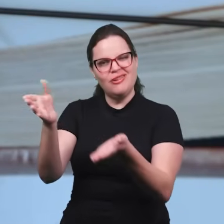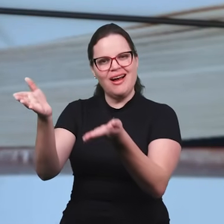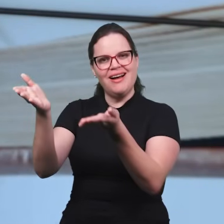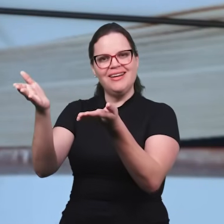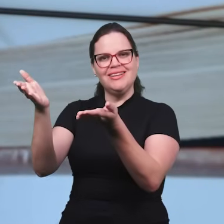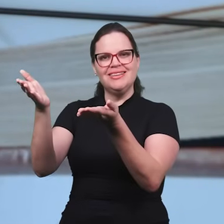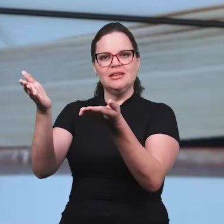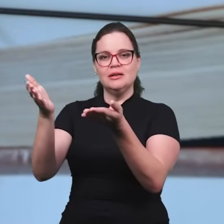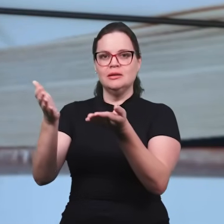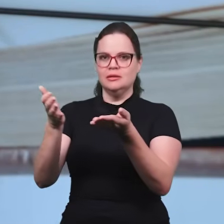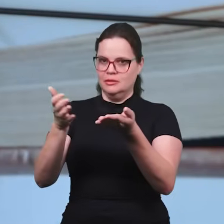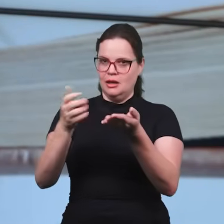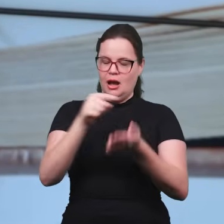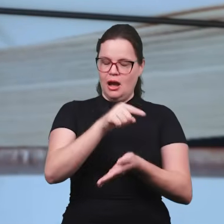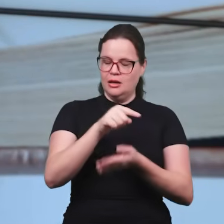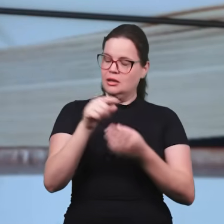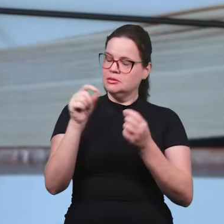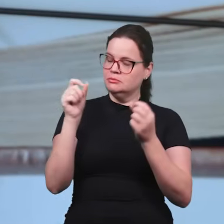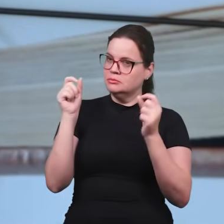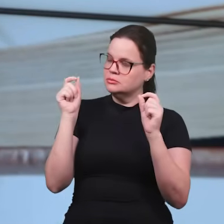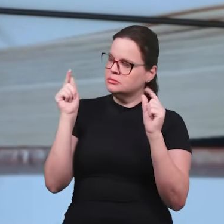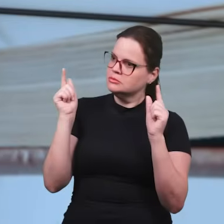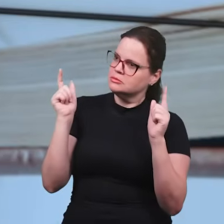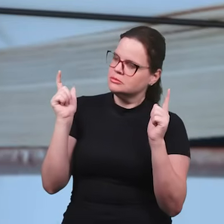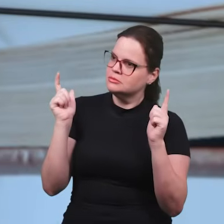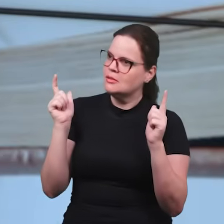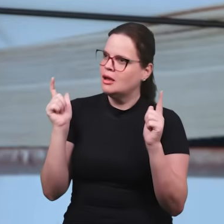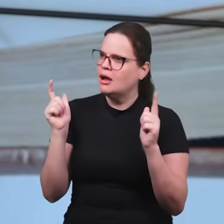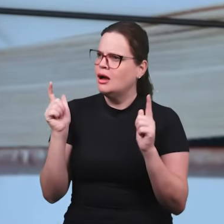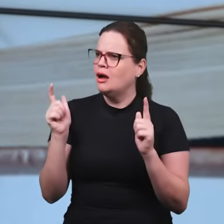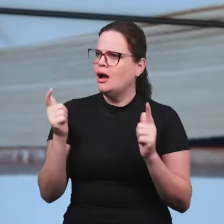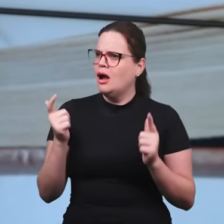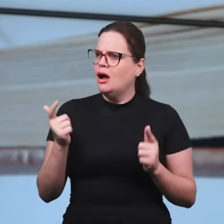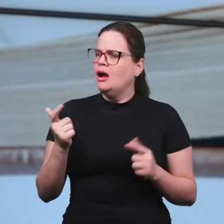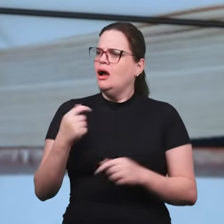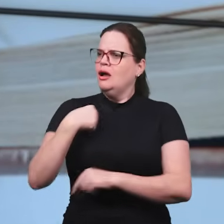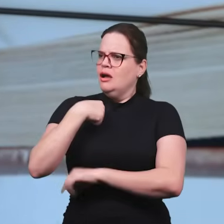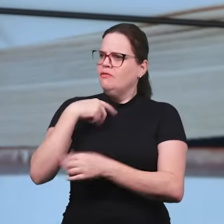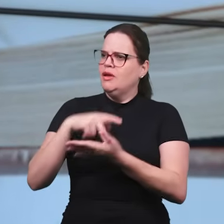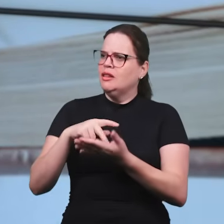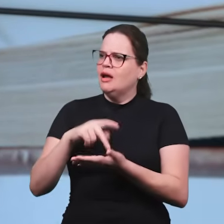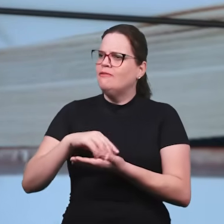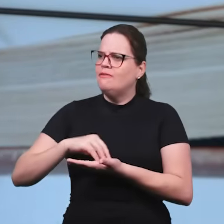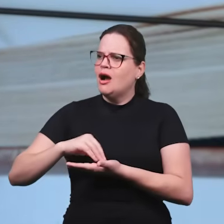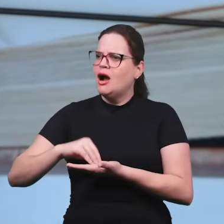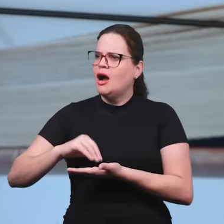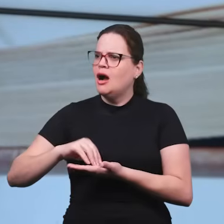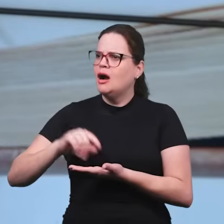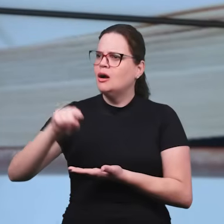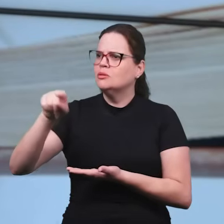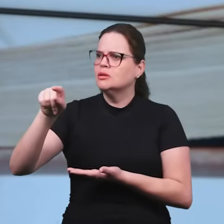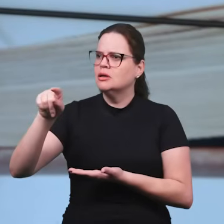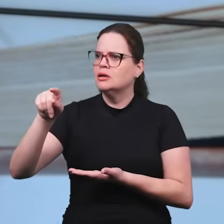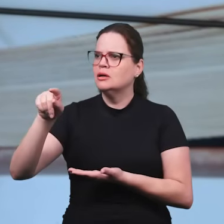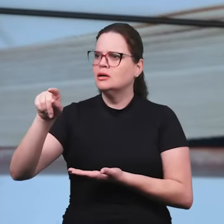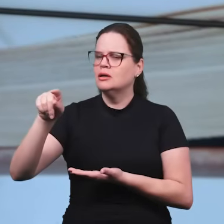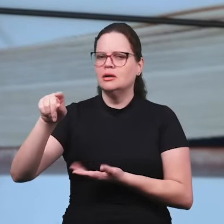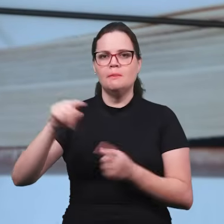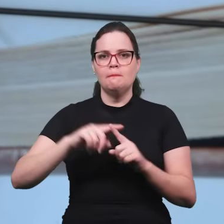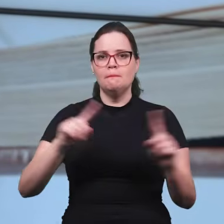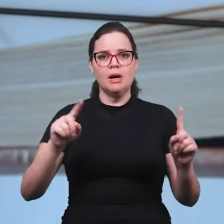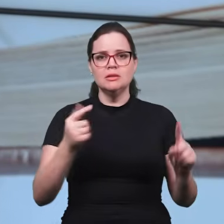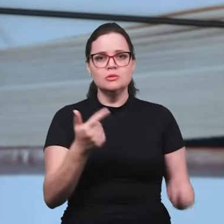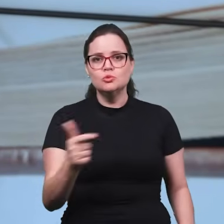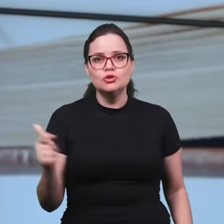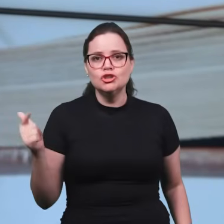eles começaram a achar que eles tinham falta de alguma coisa, quando na verdade o Senhor